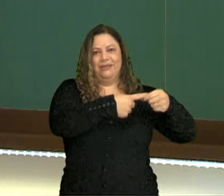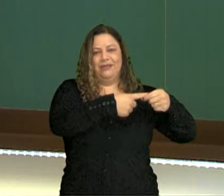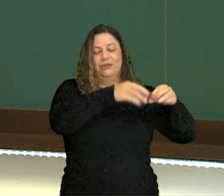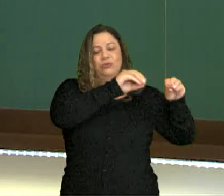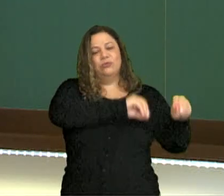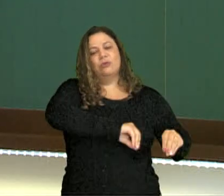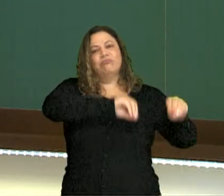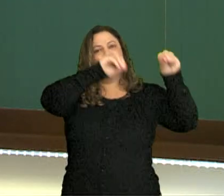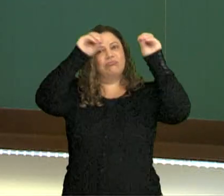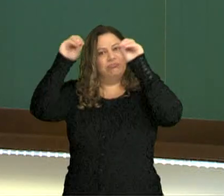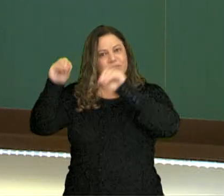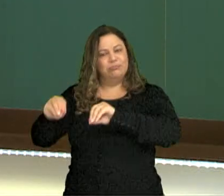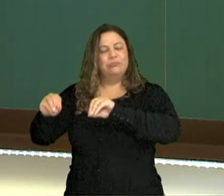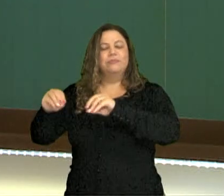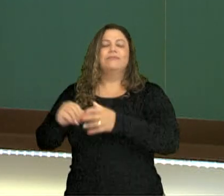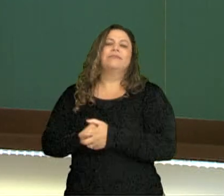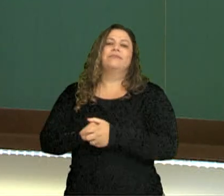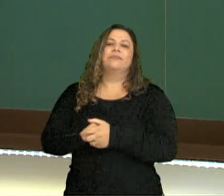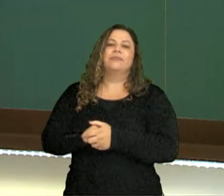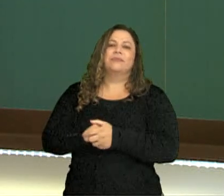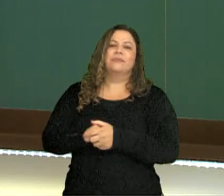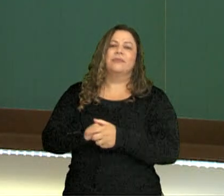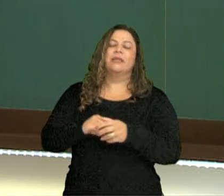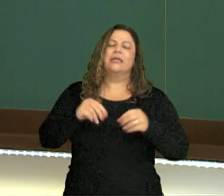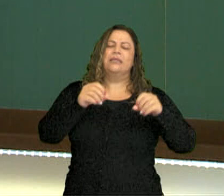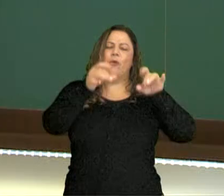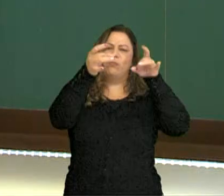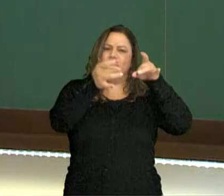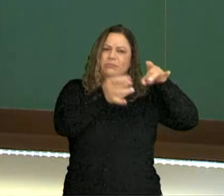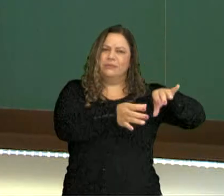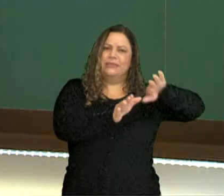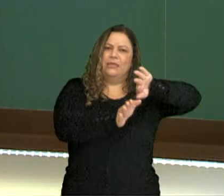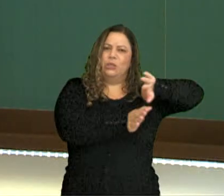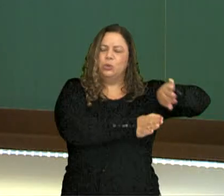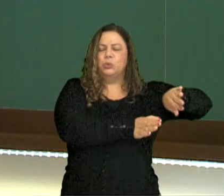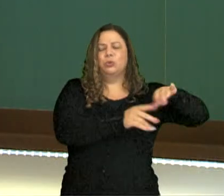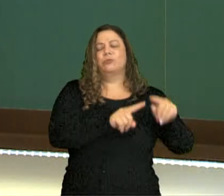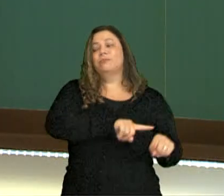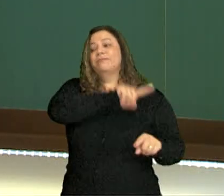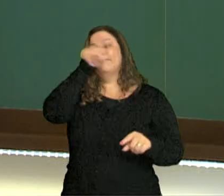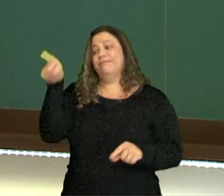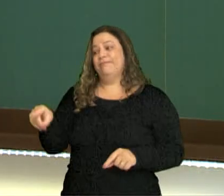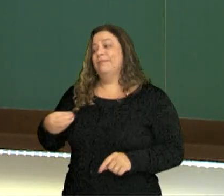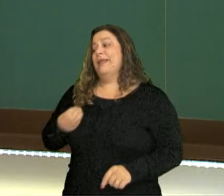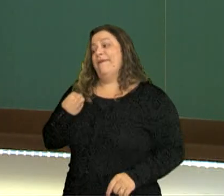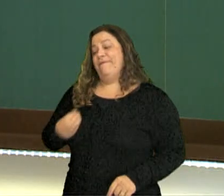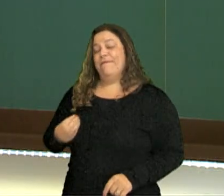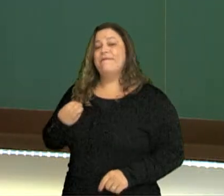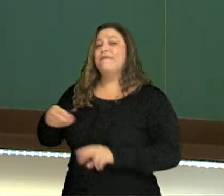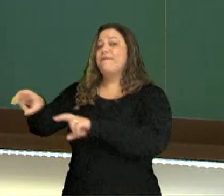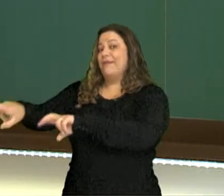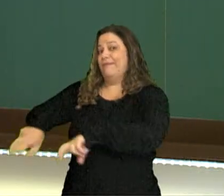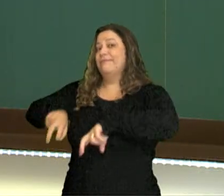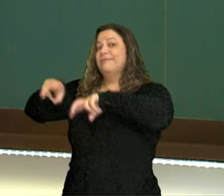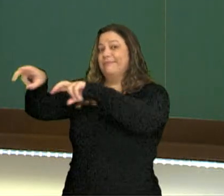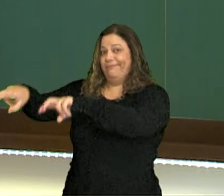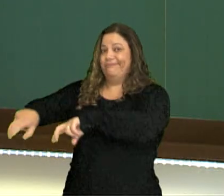inverso, deixando os grandes centros para viver literalmente no meio do mato.